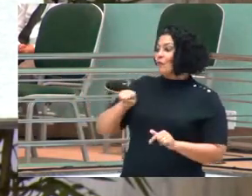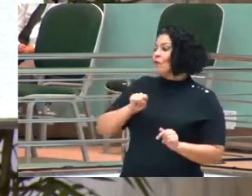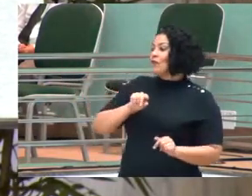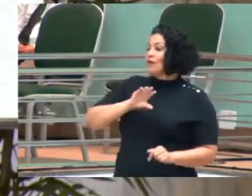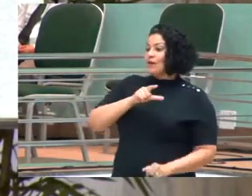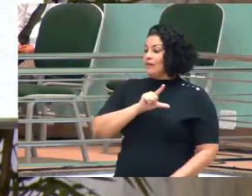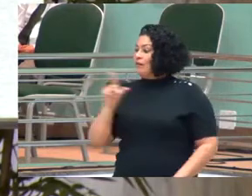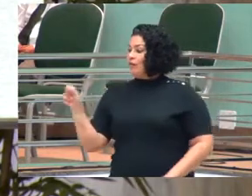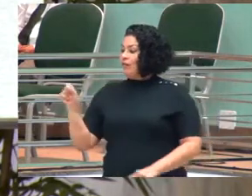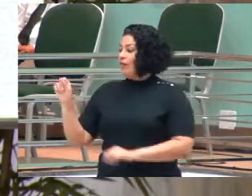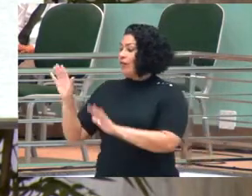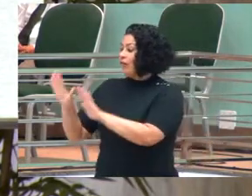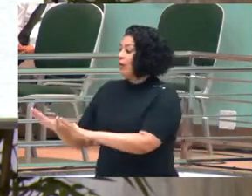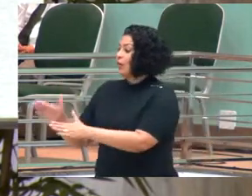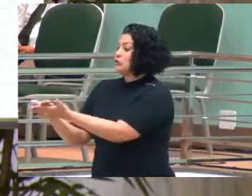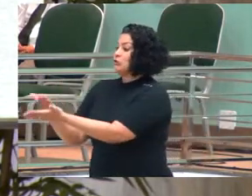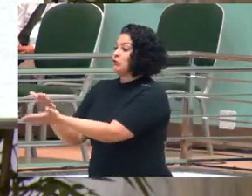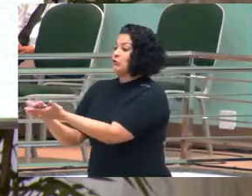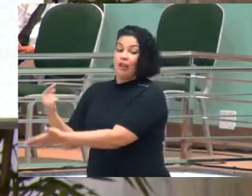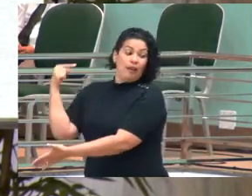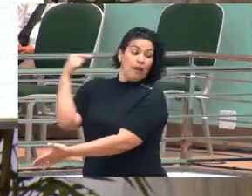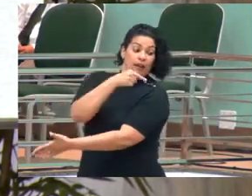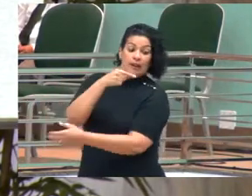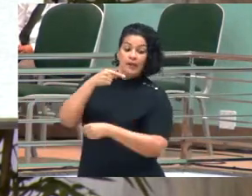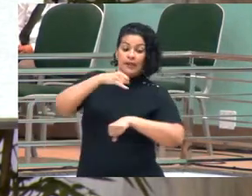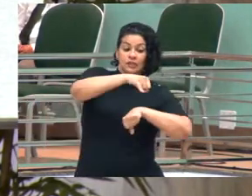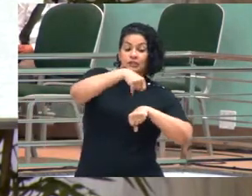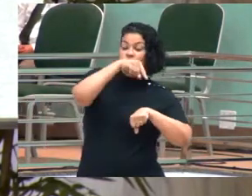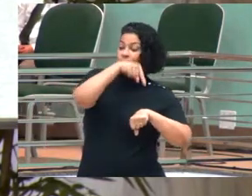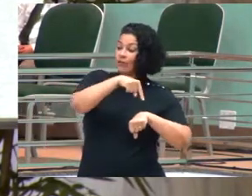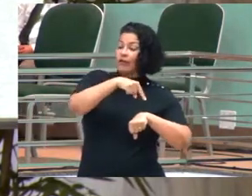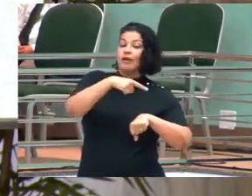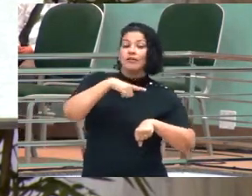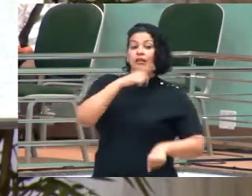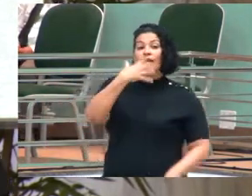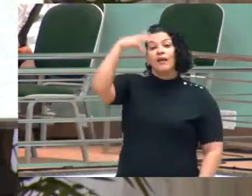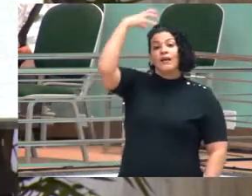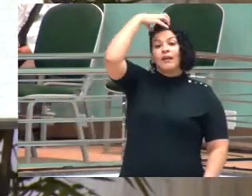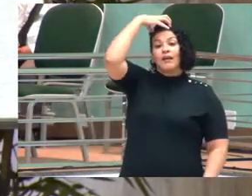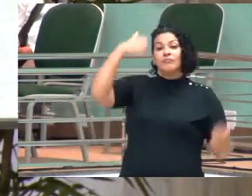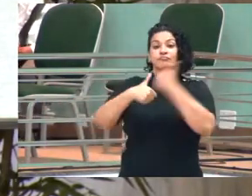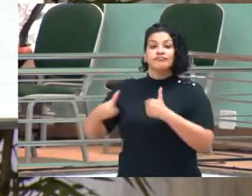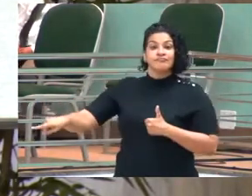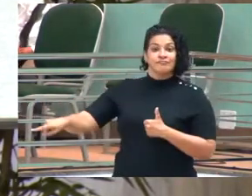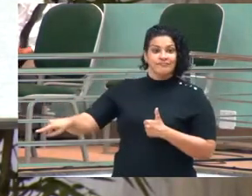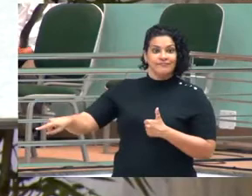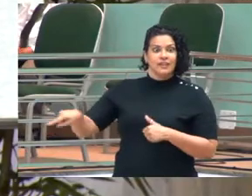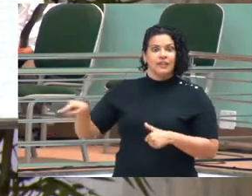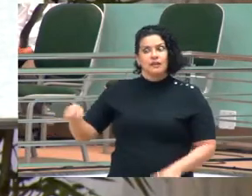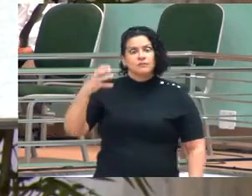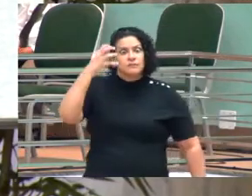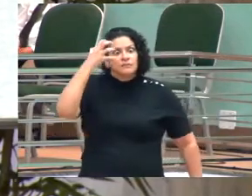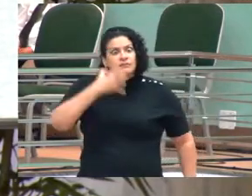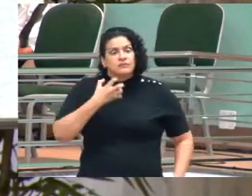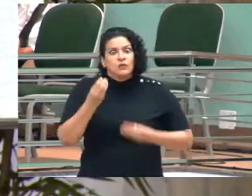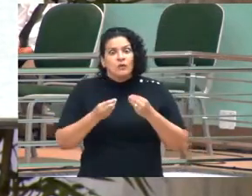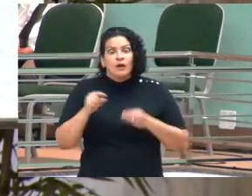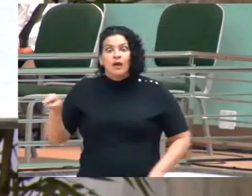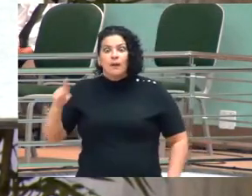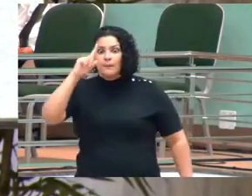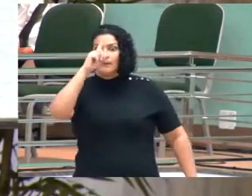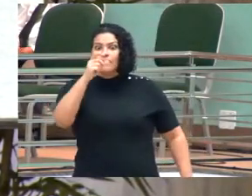irmã, dizendo que ao morrer, ela mandasse matar entes queridos das famílias nobres, para que todos